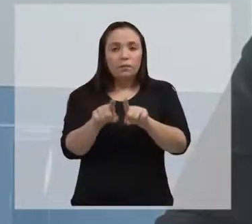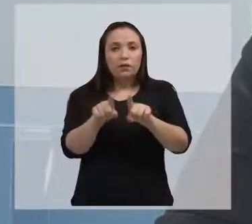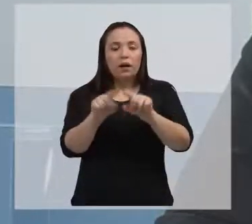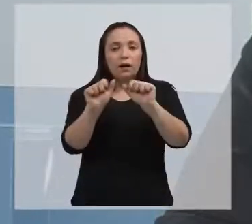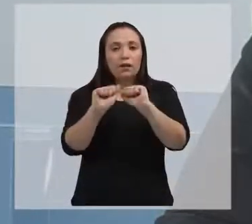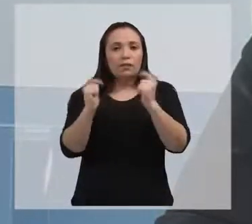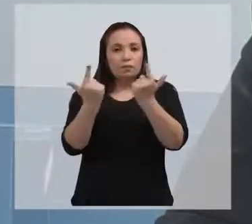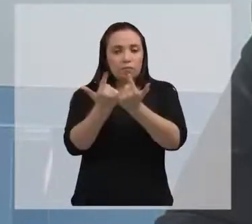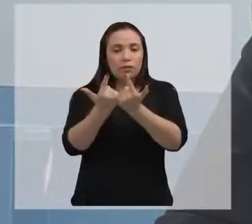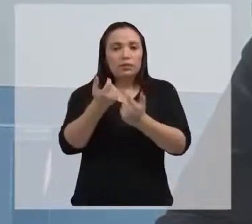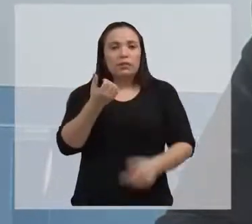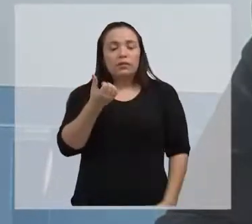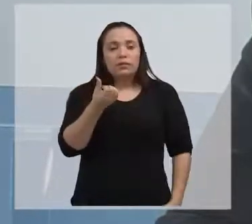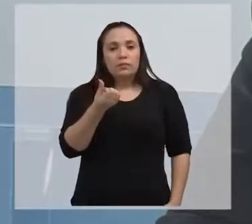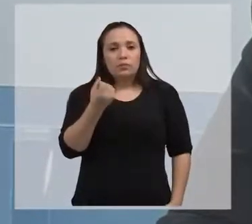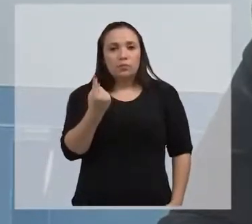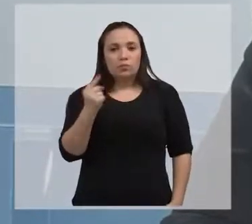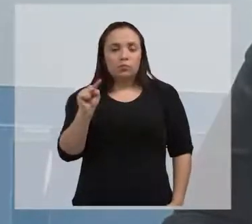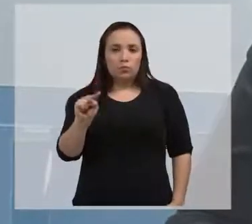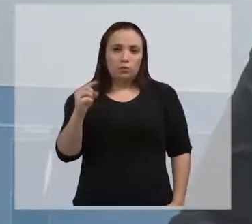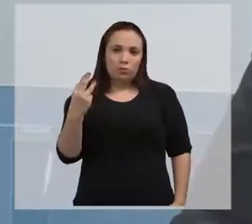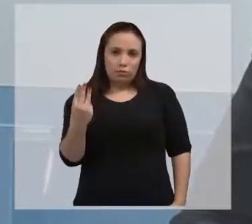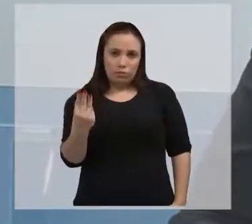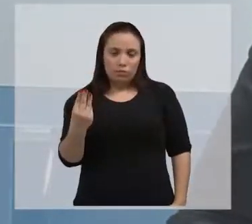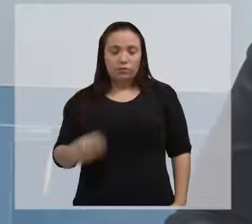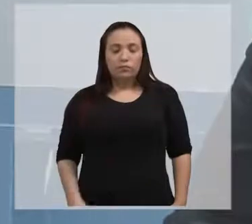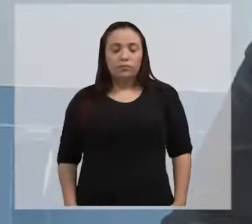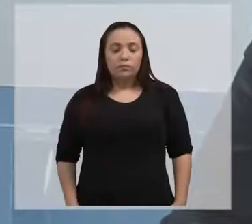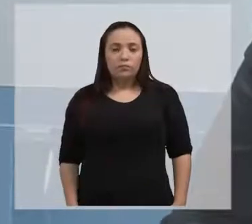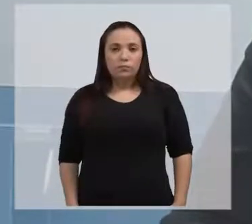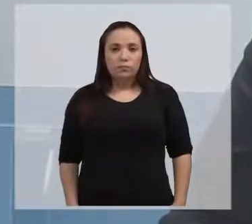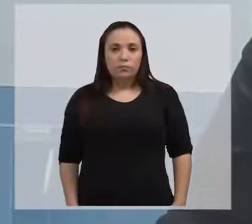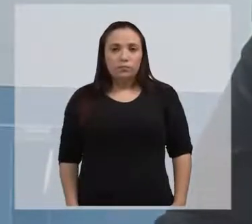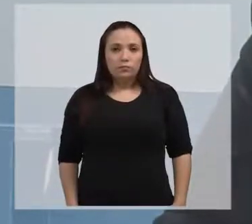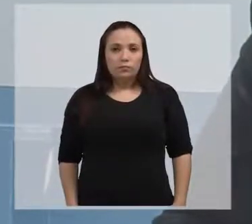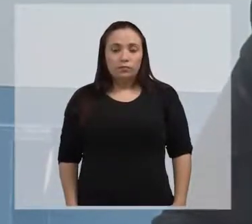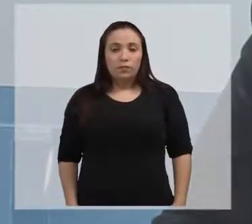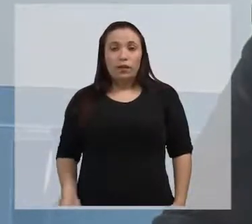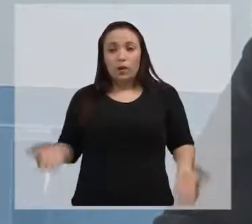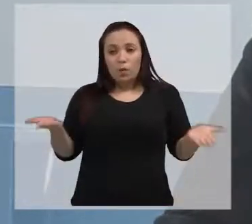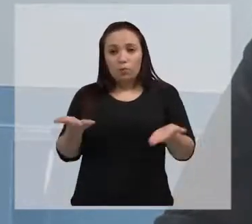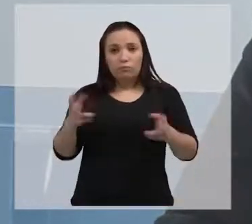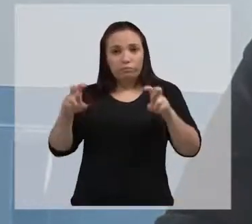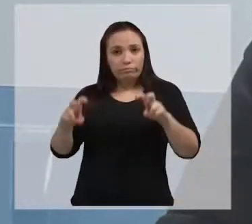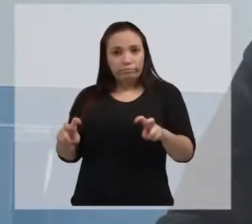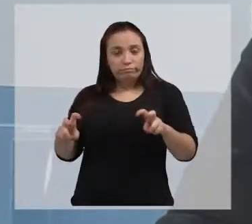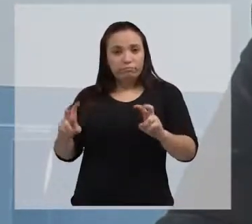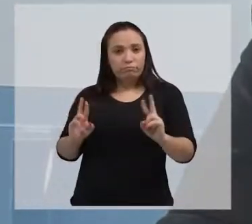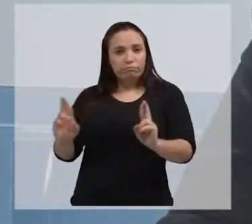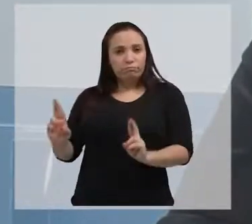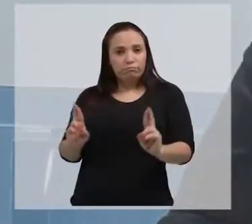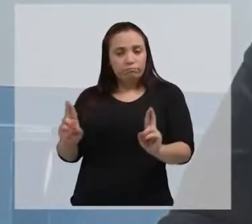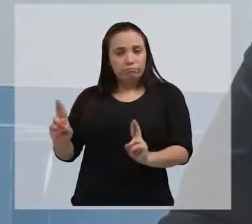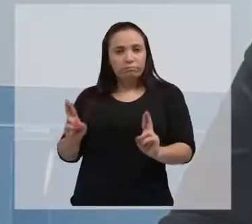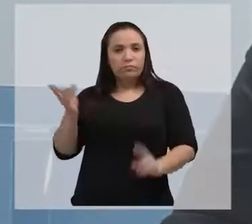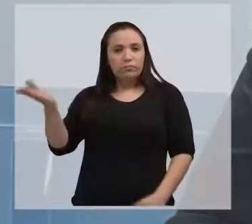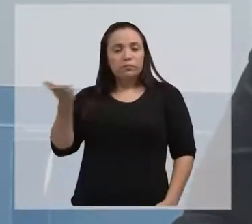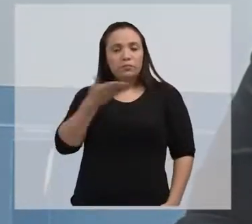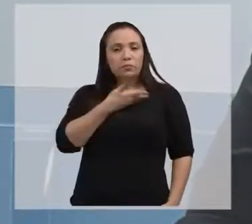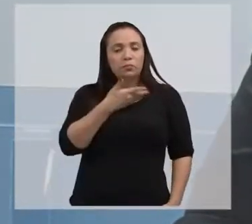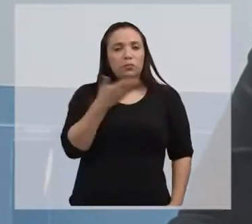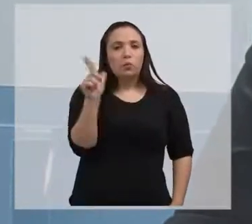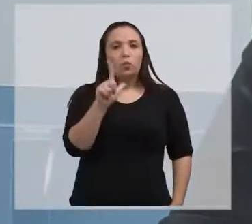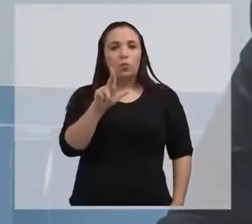sua TV Assembleia, canal 61.3. Está comigo hoje novamente, nesses dias vai ser assim, meu companheiro Luiz